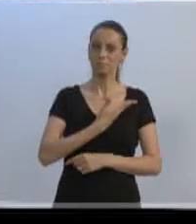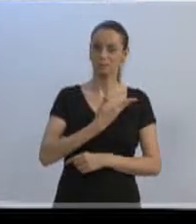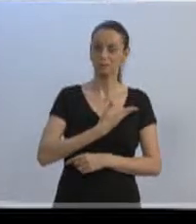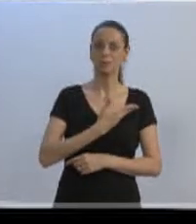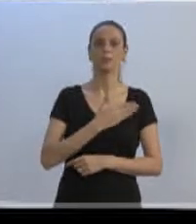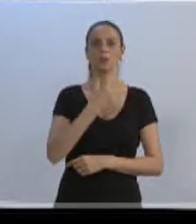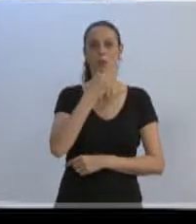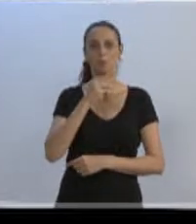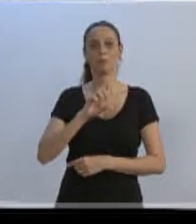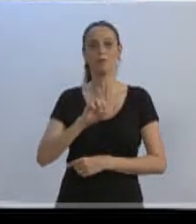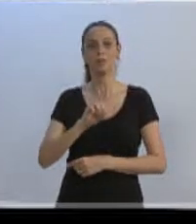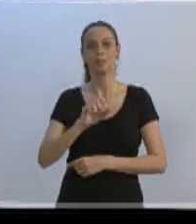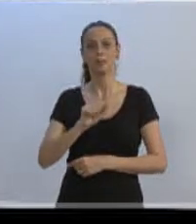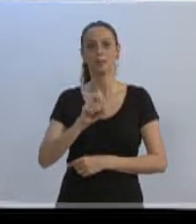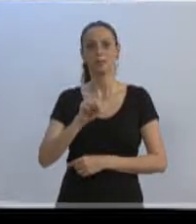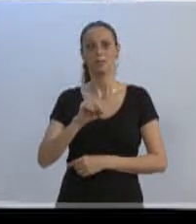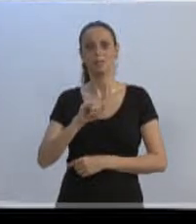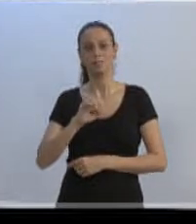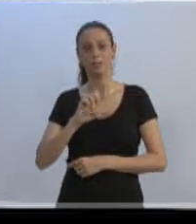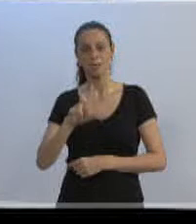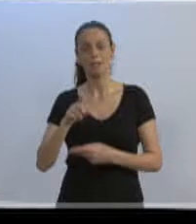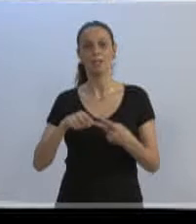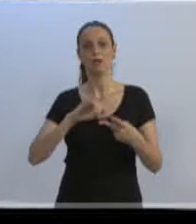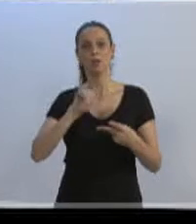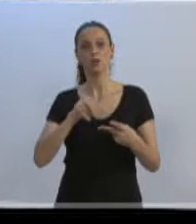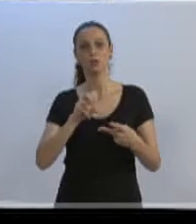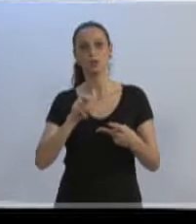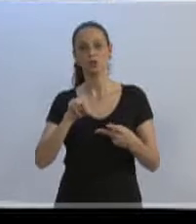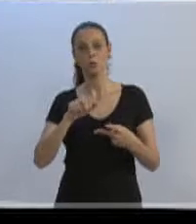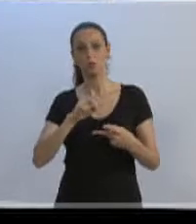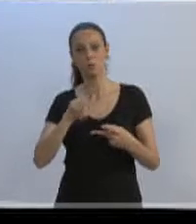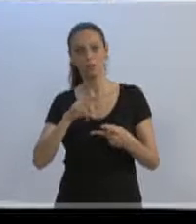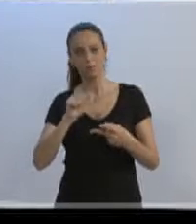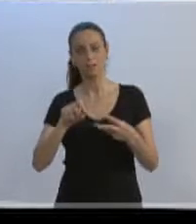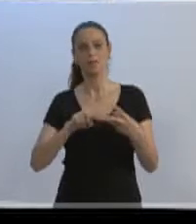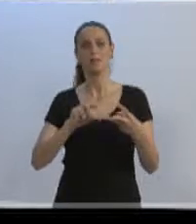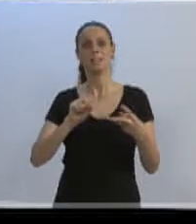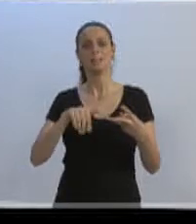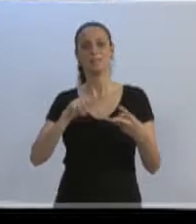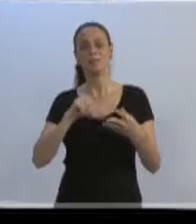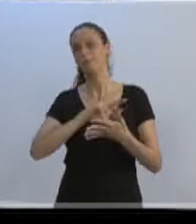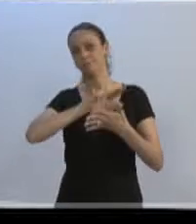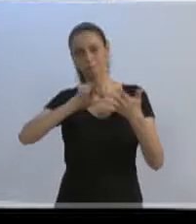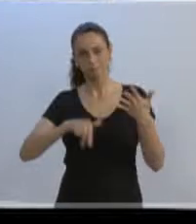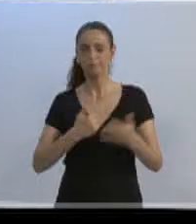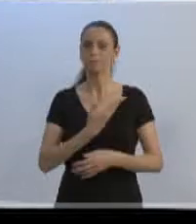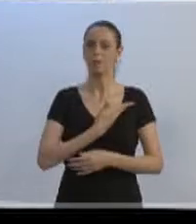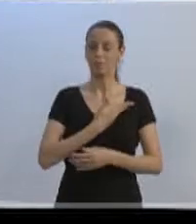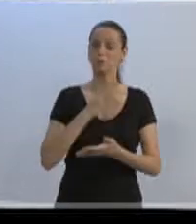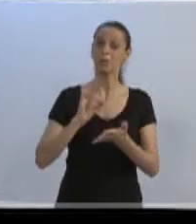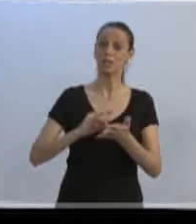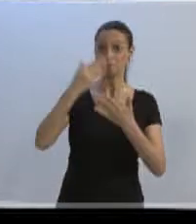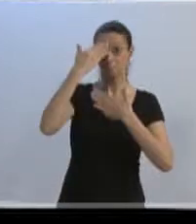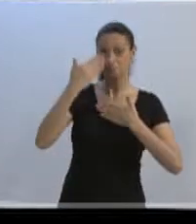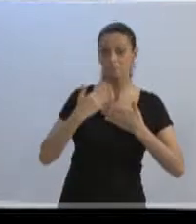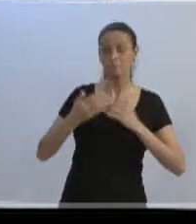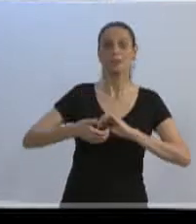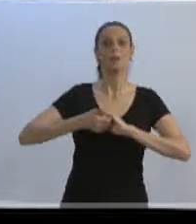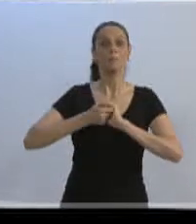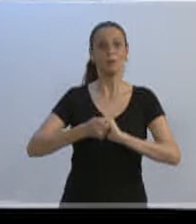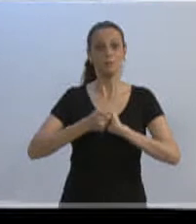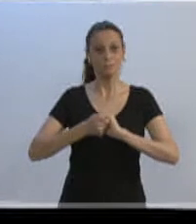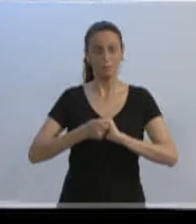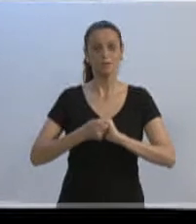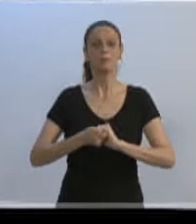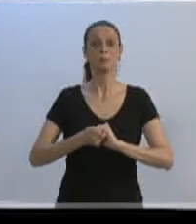lá do daniel do jardim liar dj do silvino rafael e os outros estavam lá os agradecimentos e os parabéns pelo